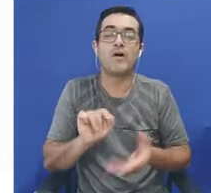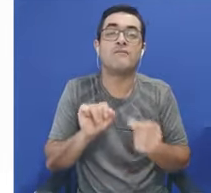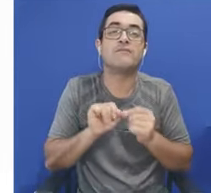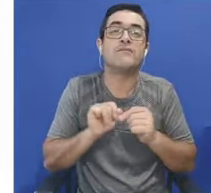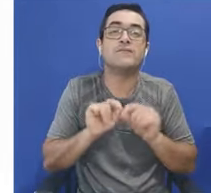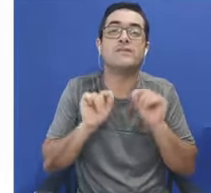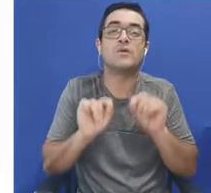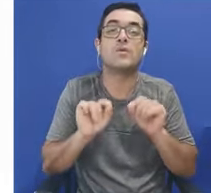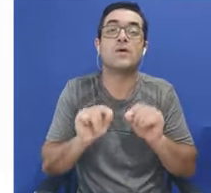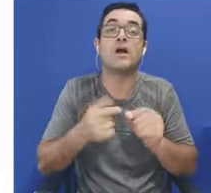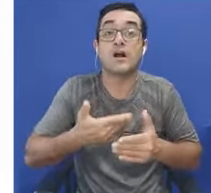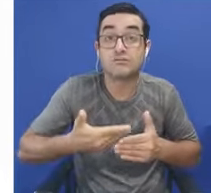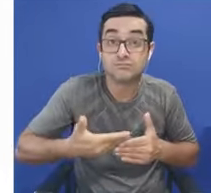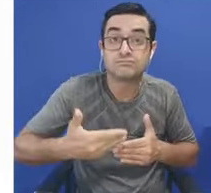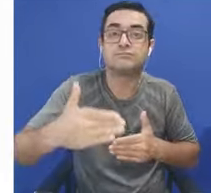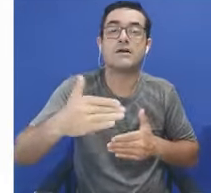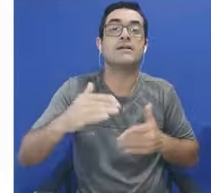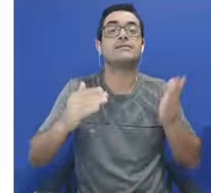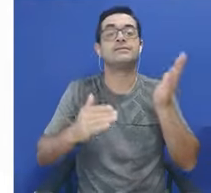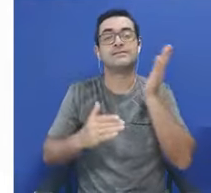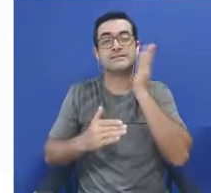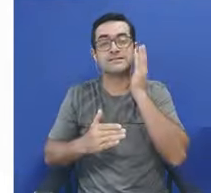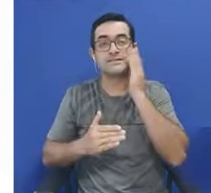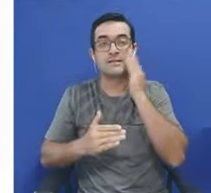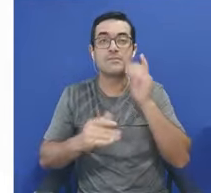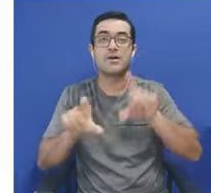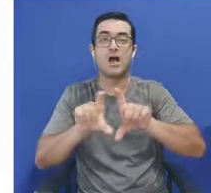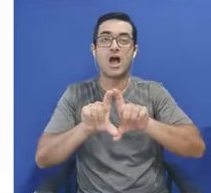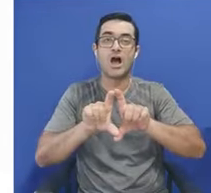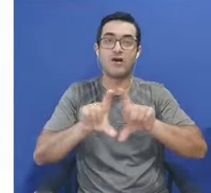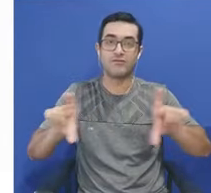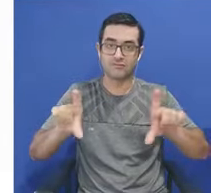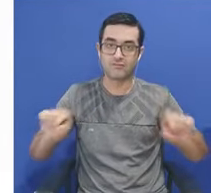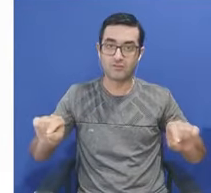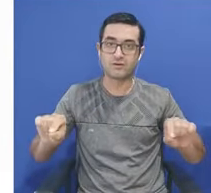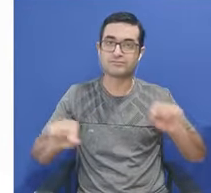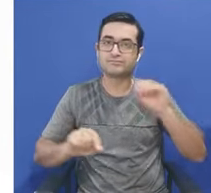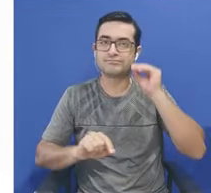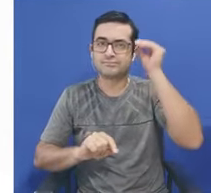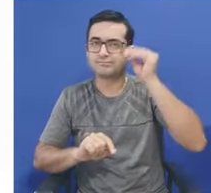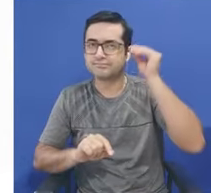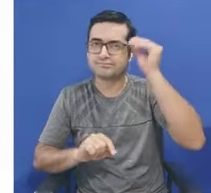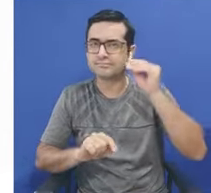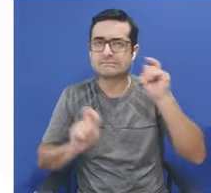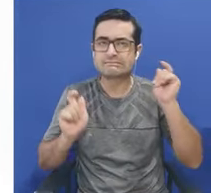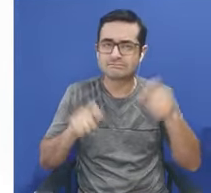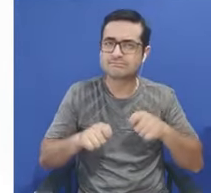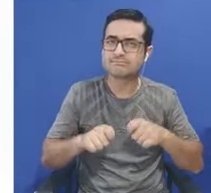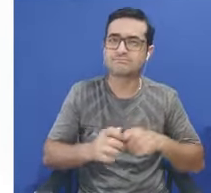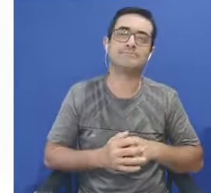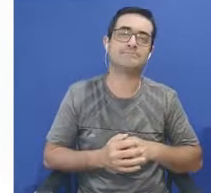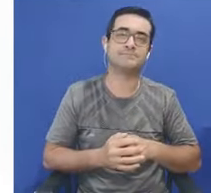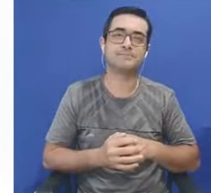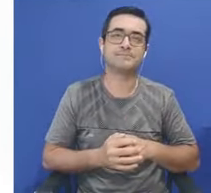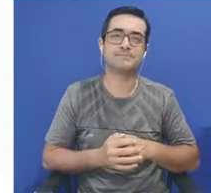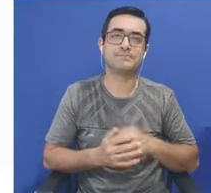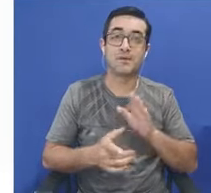massa. E o que eu vou fazer com isso? A partir disso, eu consigo chegar na minha fórmula